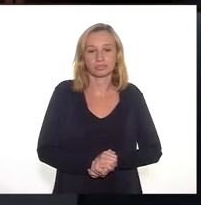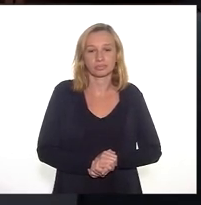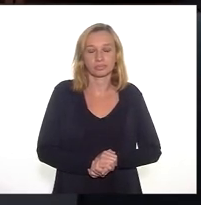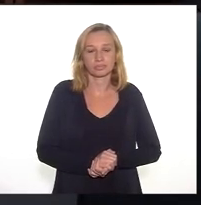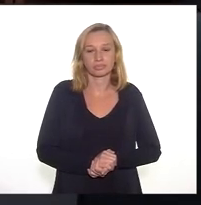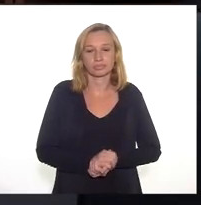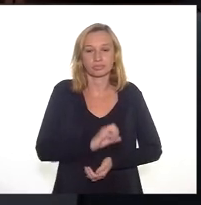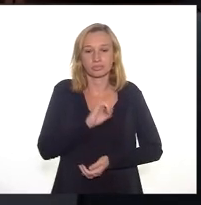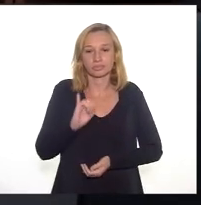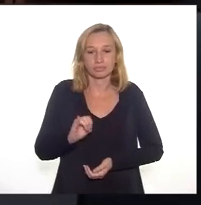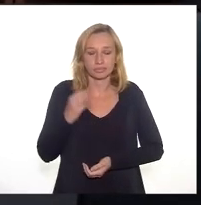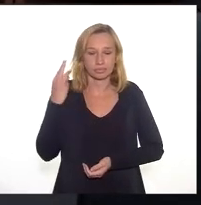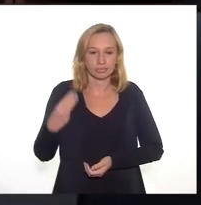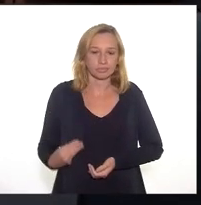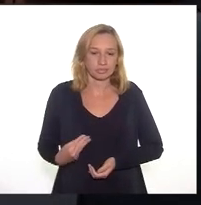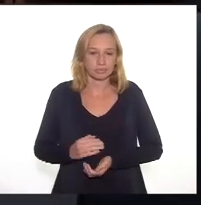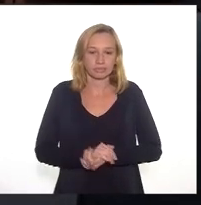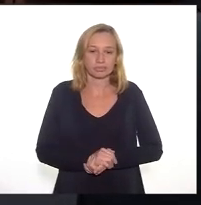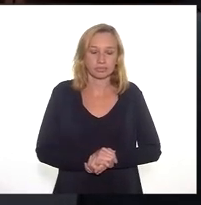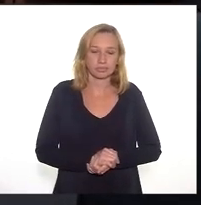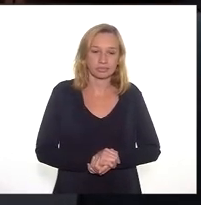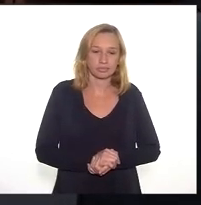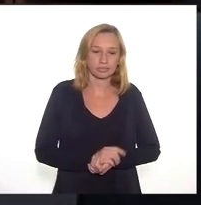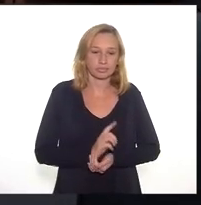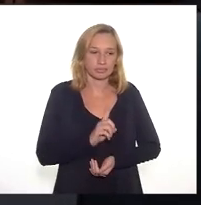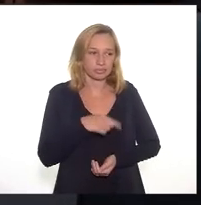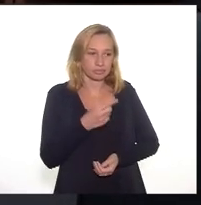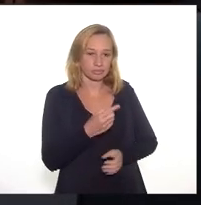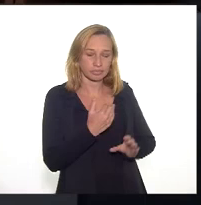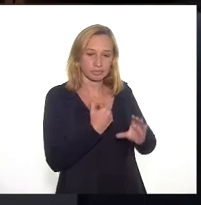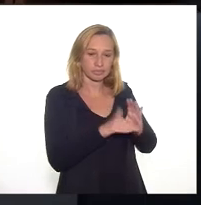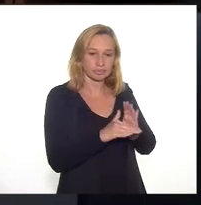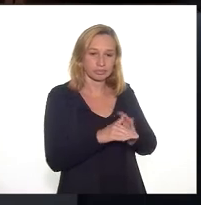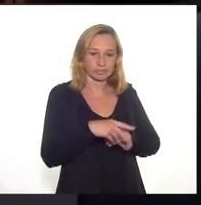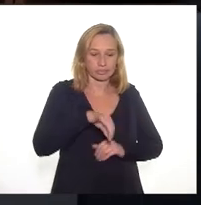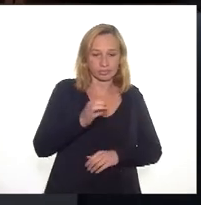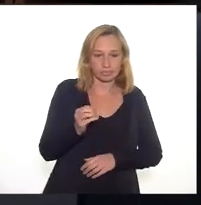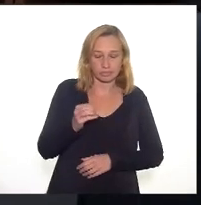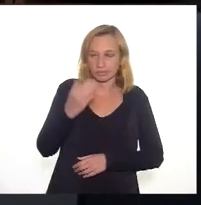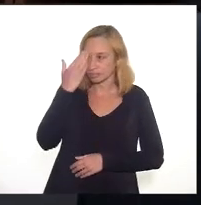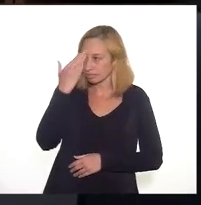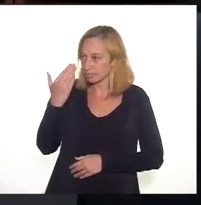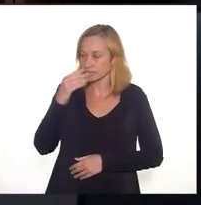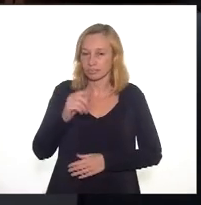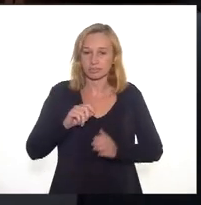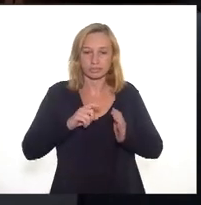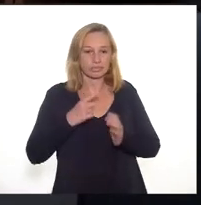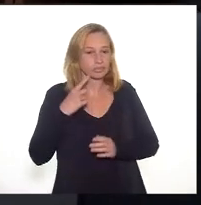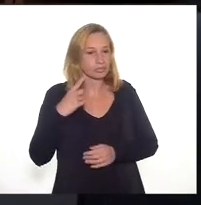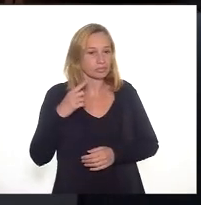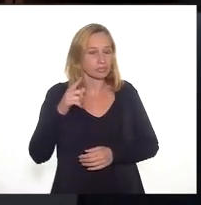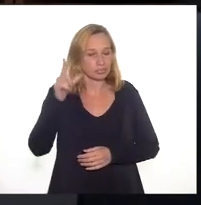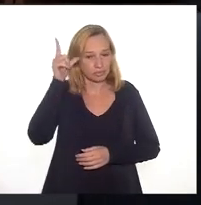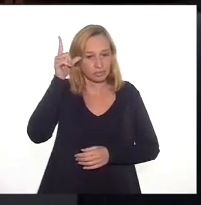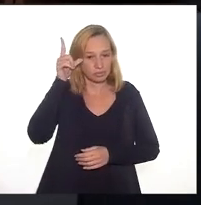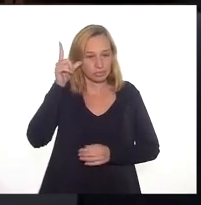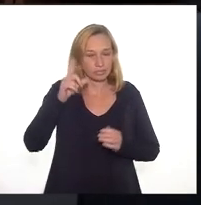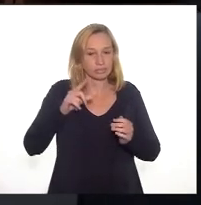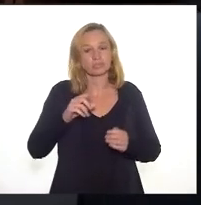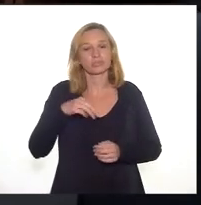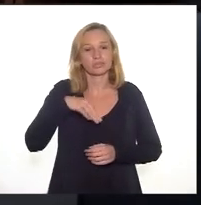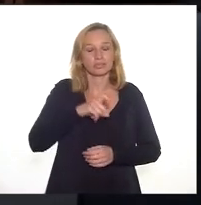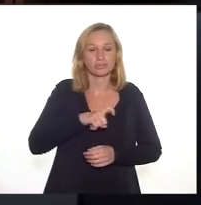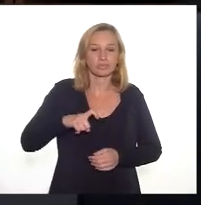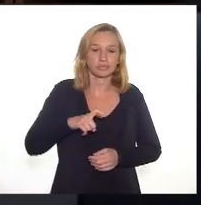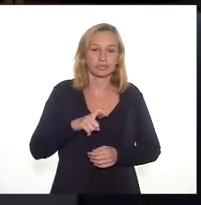Oi, Mônica. Oi, presidente. Te passo já, Márcio. Tá. Obrigado. Tá aberto o seu som, Lucinha. Está aberto, Max e